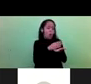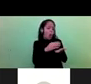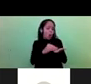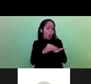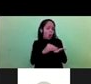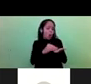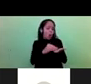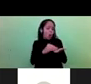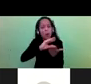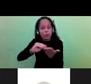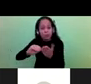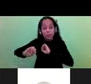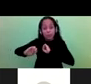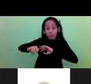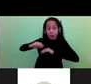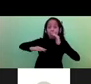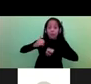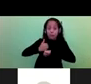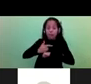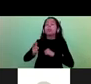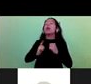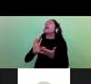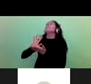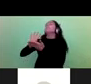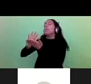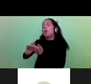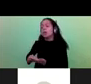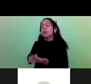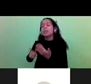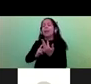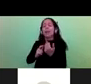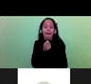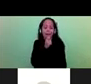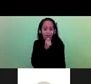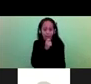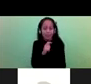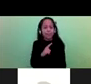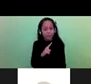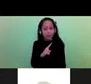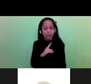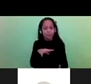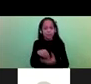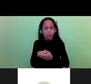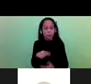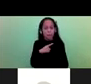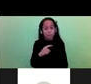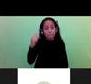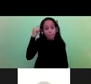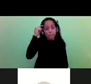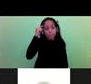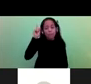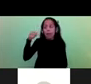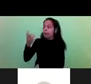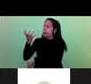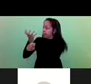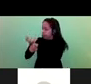A educação profissional ainda é muito fordista. Ainda é pensada em